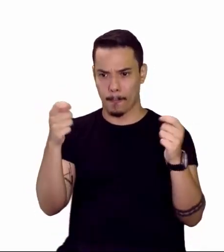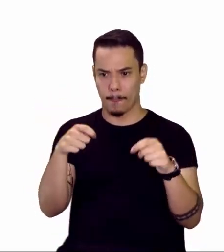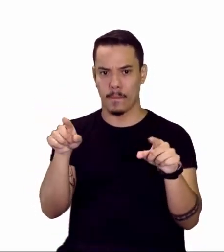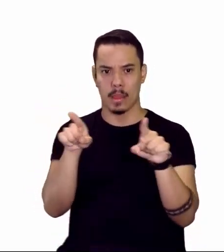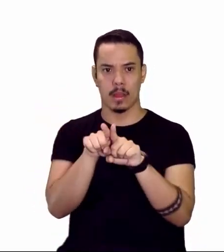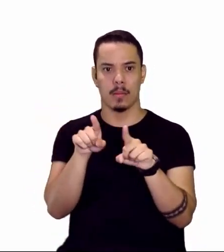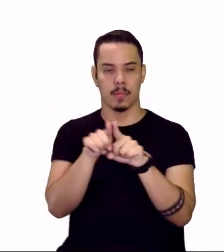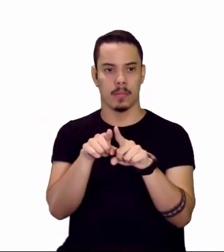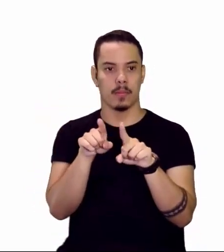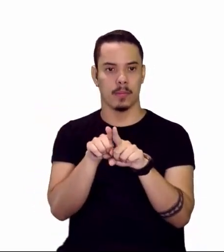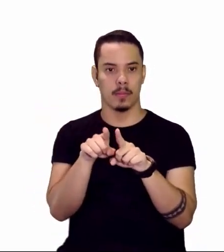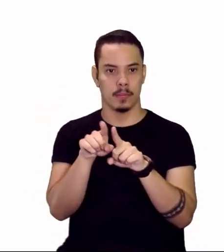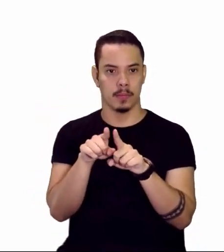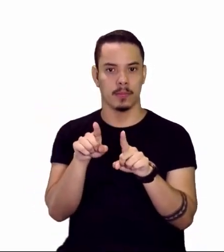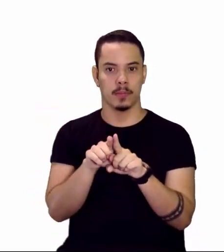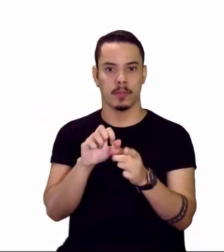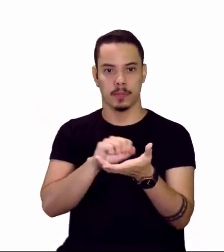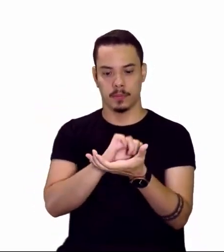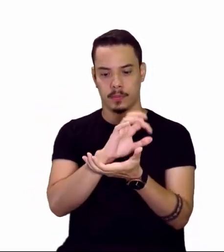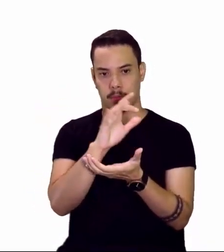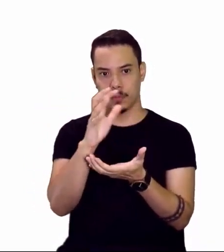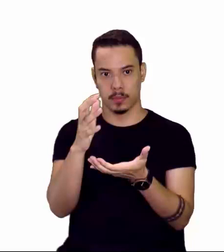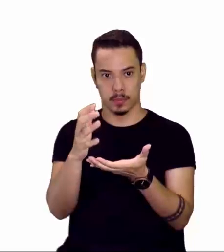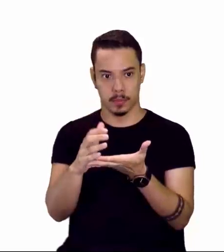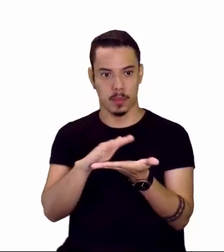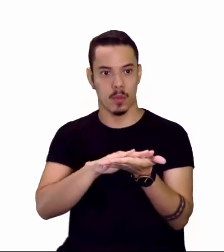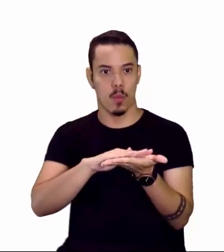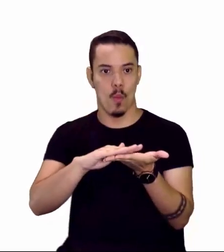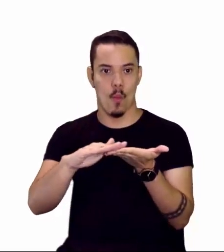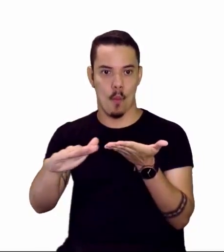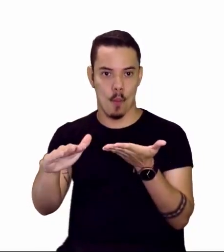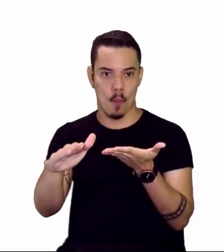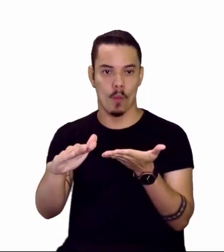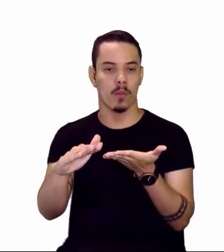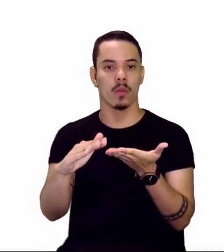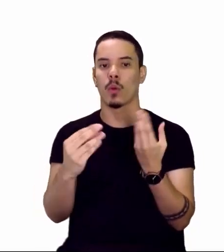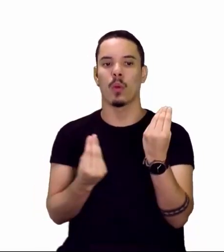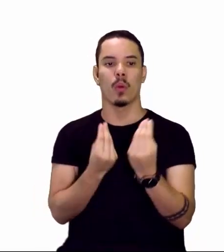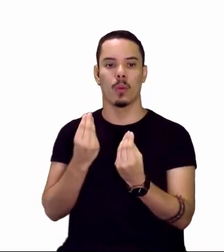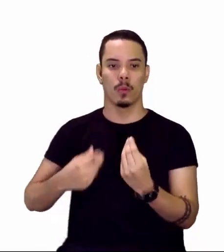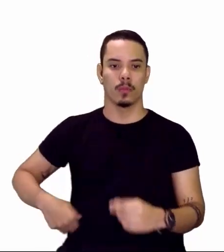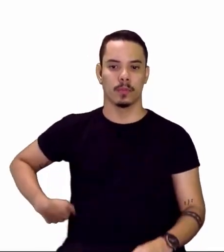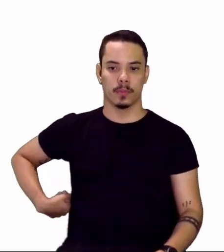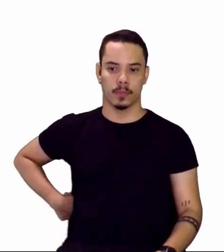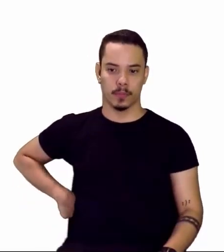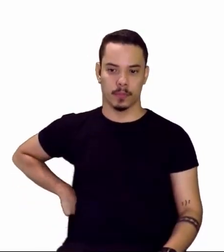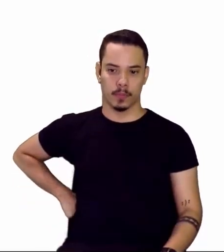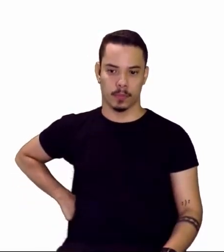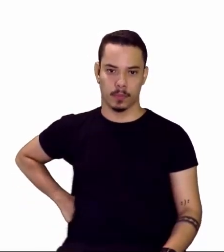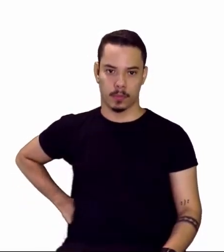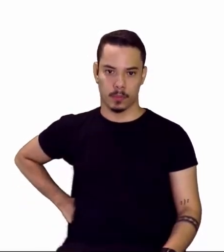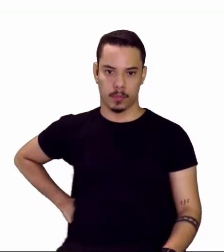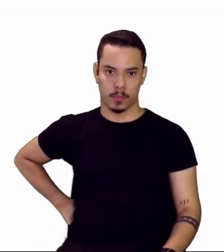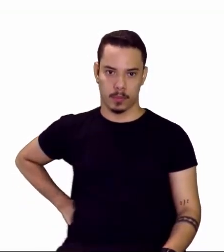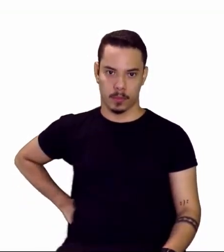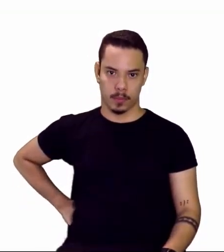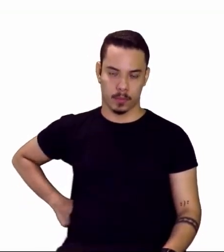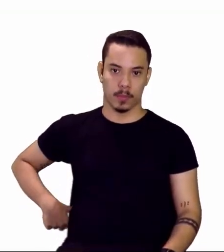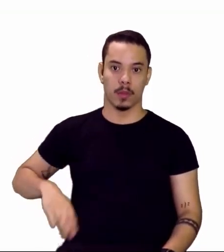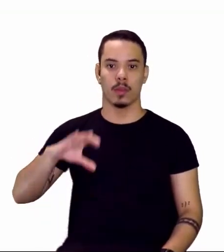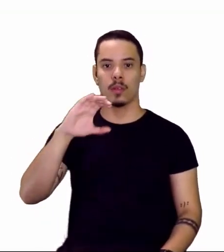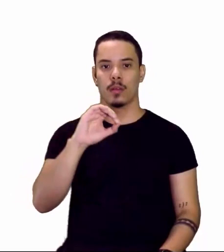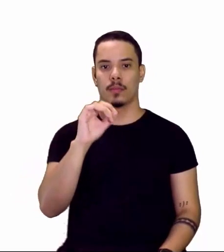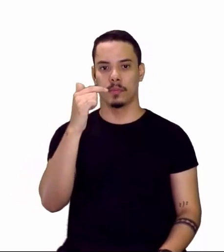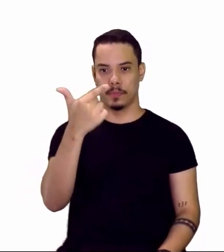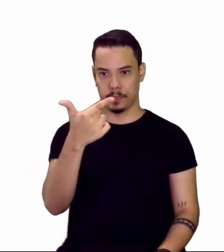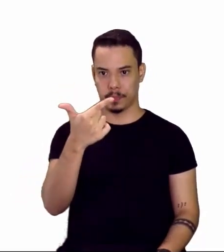também geometria linear no caso do oxigênio. O oxigênio, ele